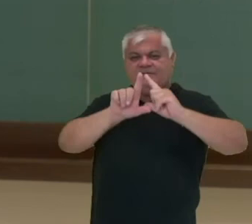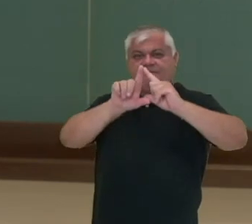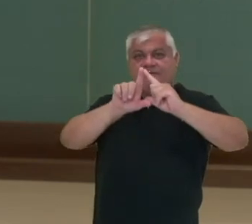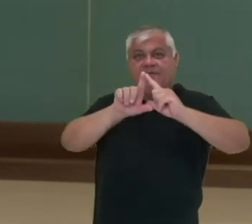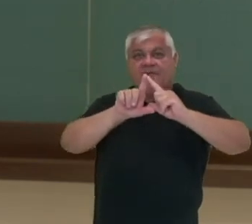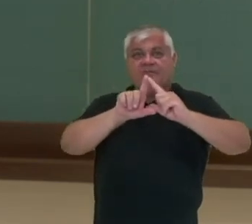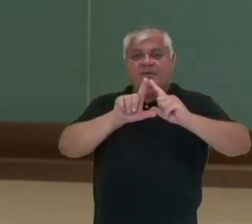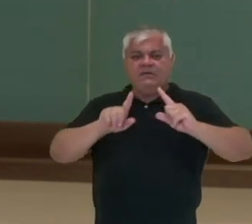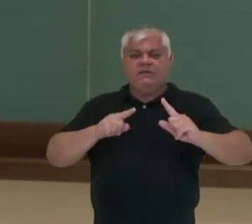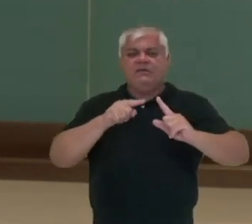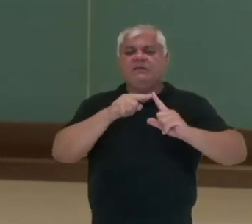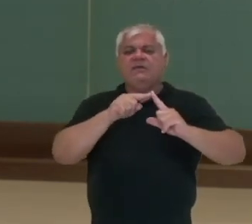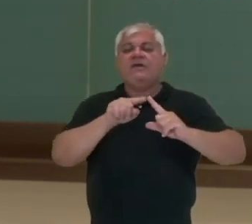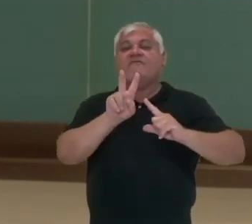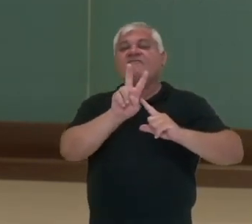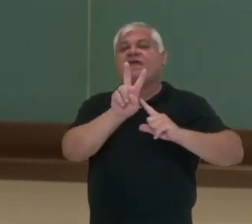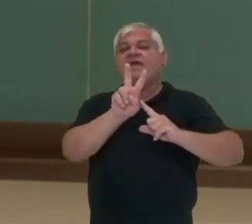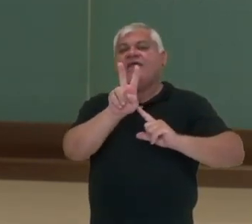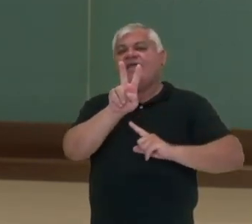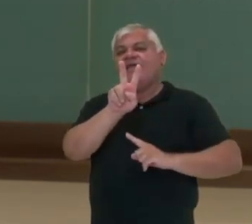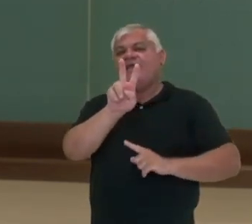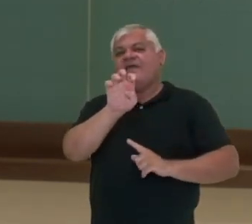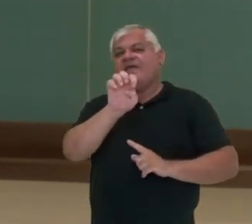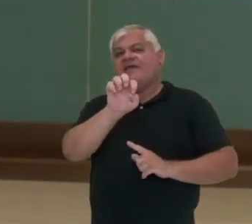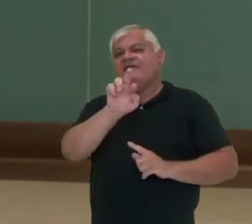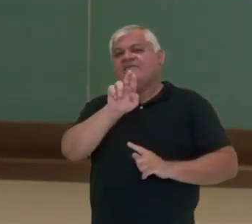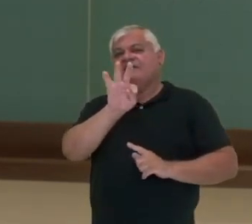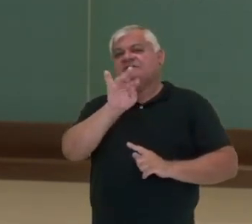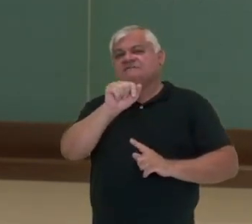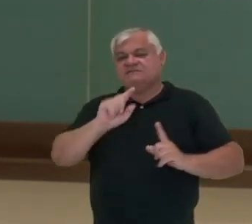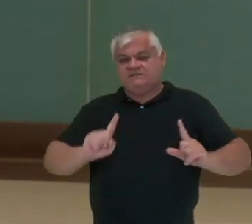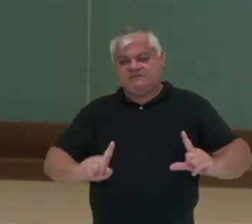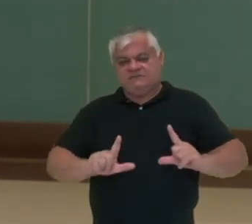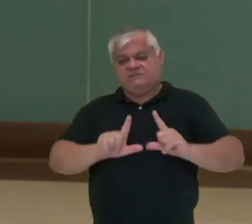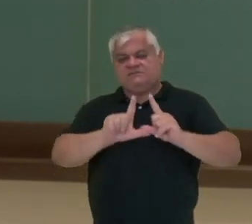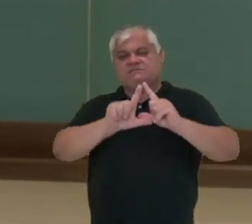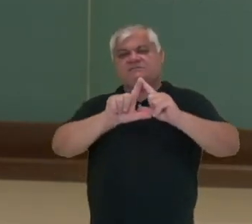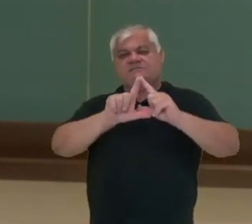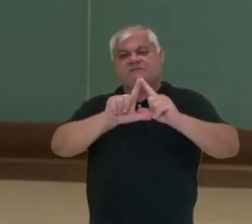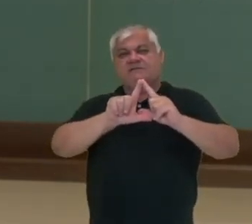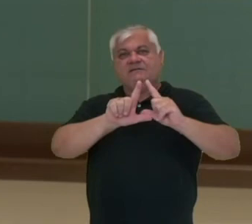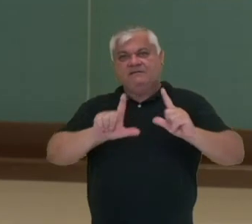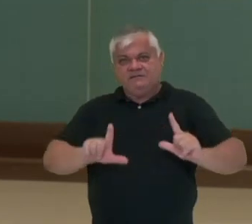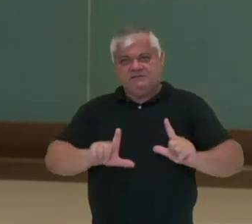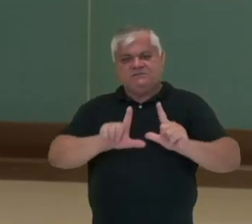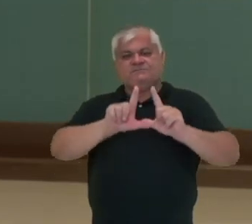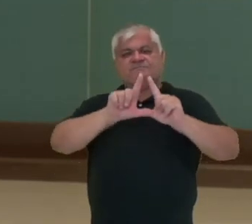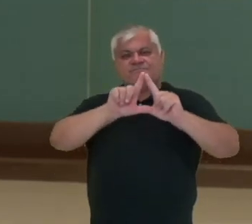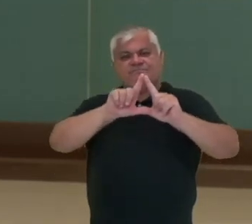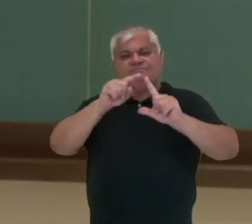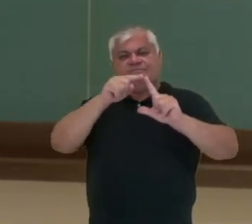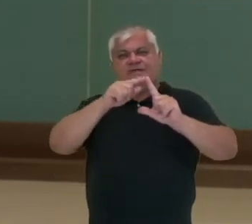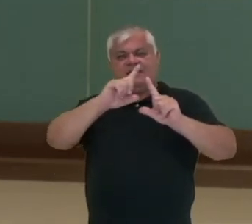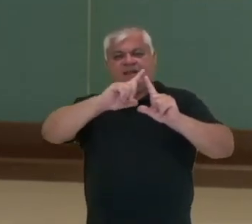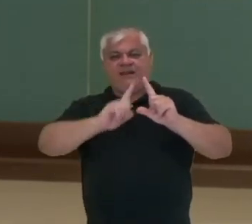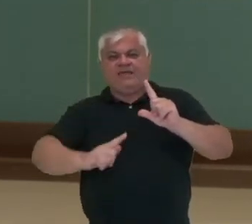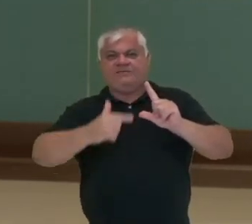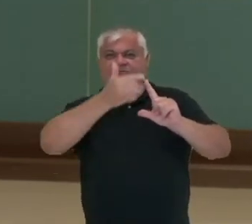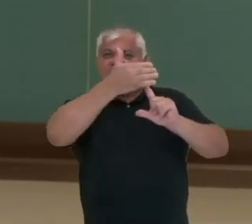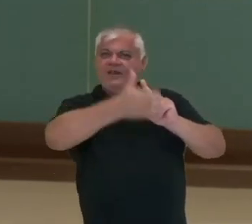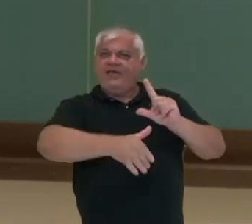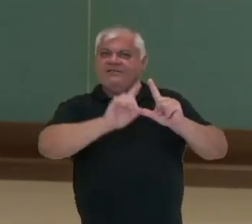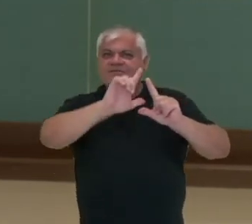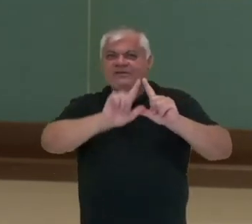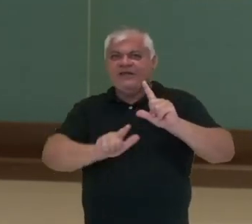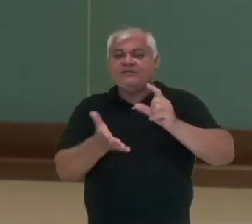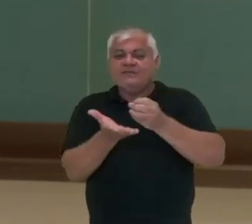não vamos ter uma base embaixo e uma base em cima, tá bom? Então o vértice, a face lateral e a base,